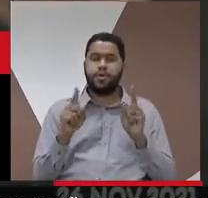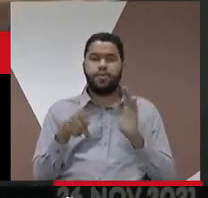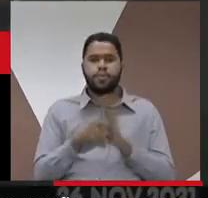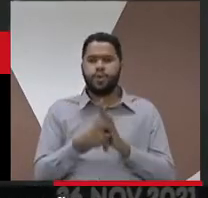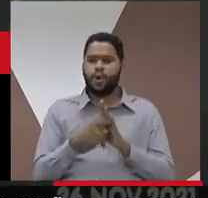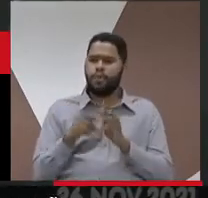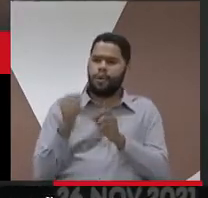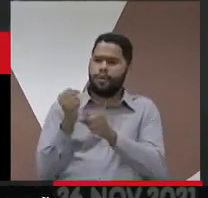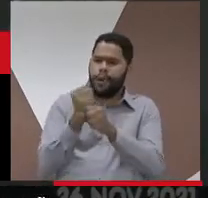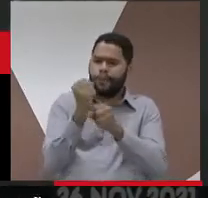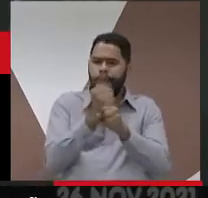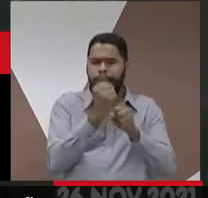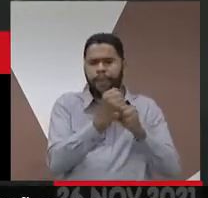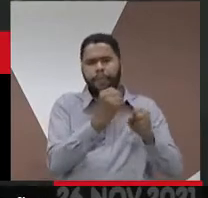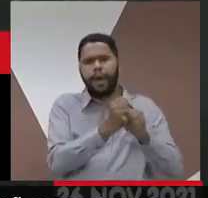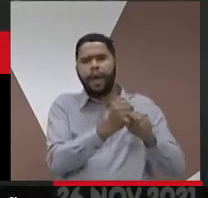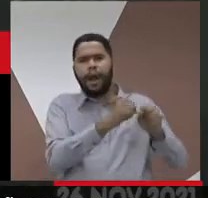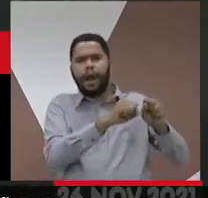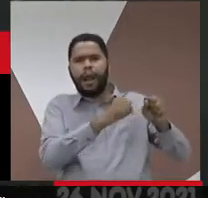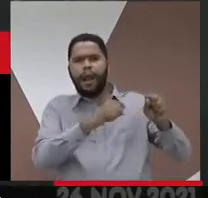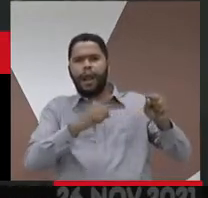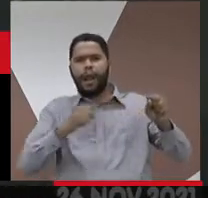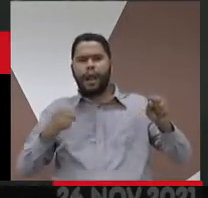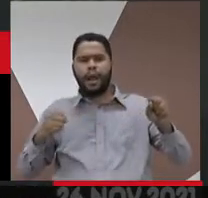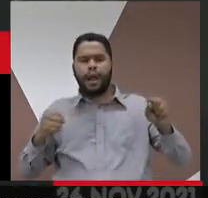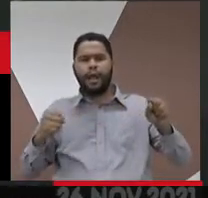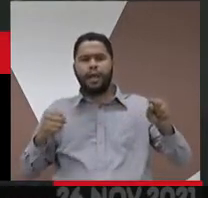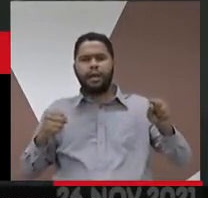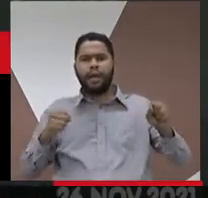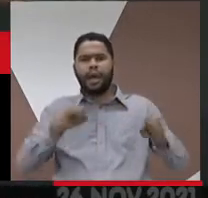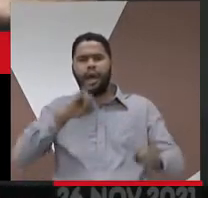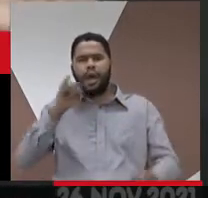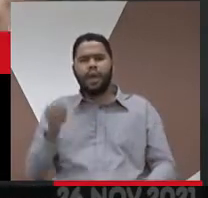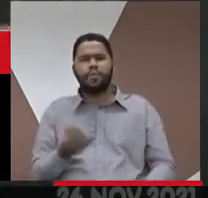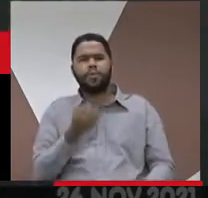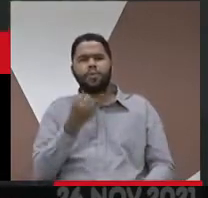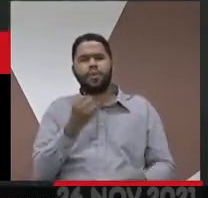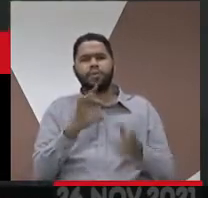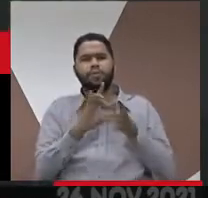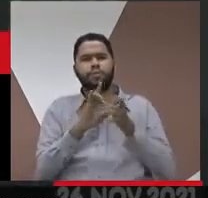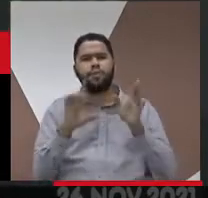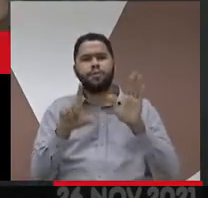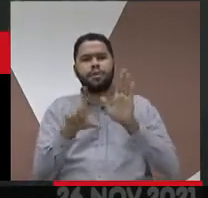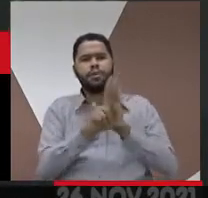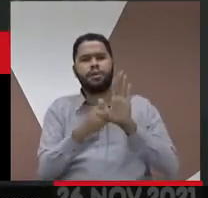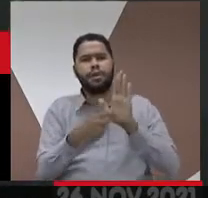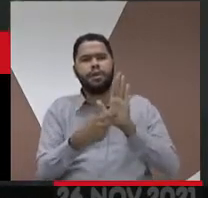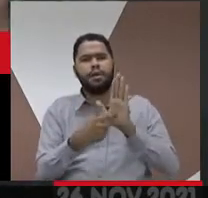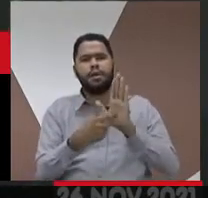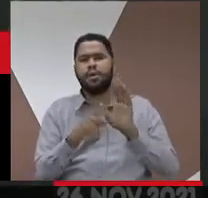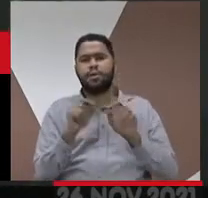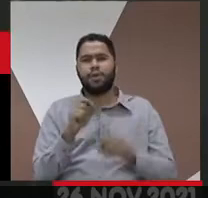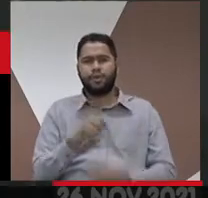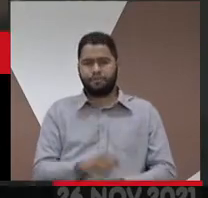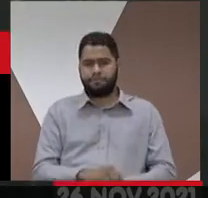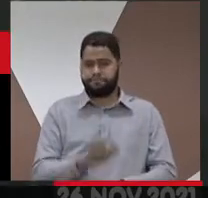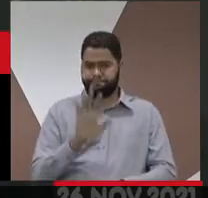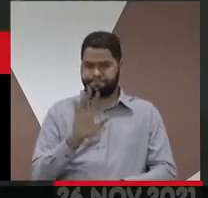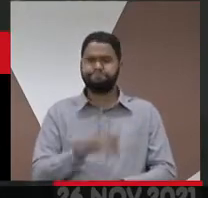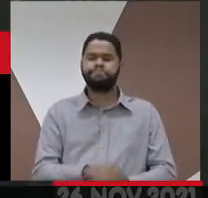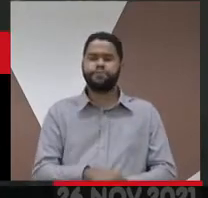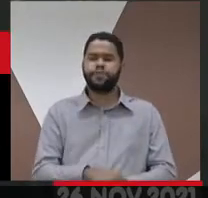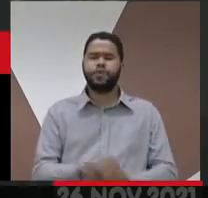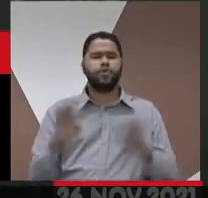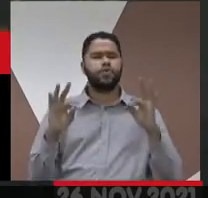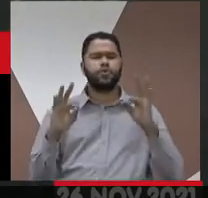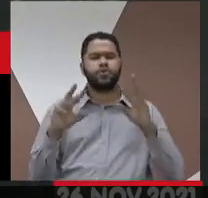dessa proporção, dessa magnitude, se aproveite de uma permissão legal para fazer o seguinte: não, vamos fazer